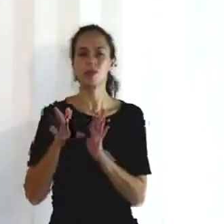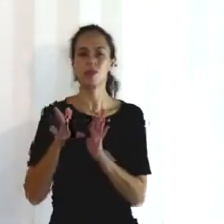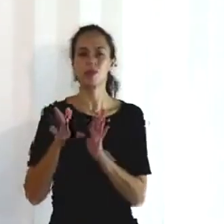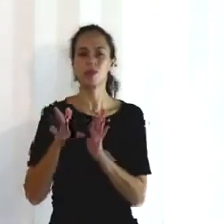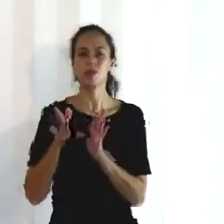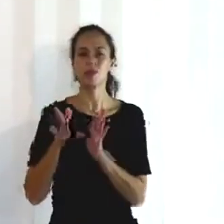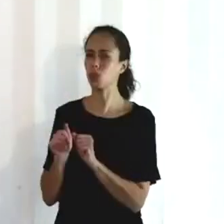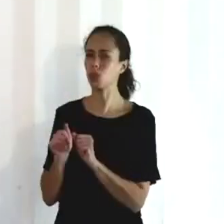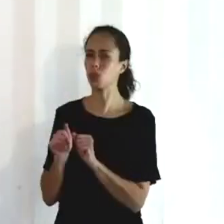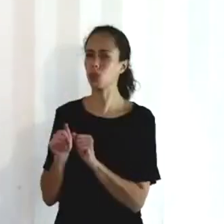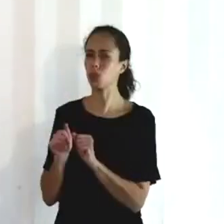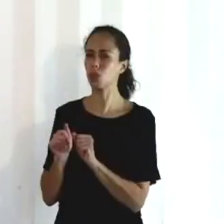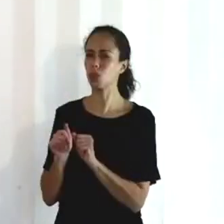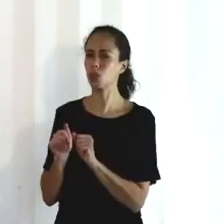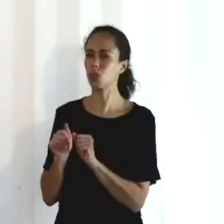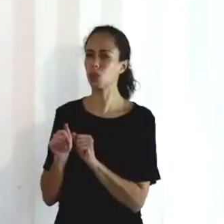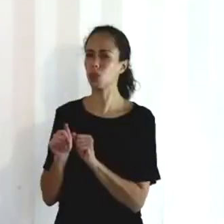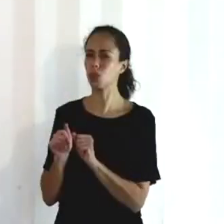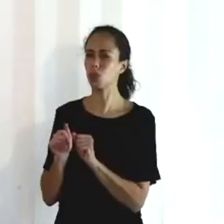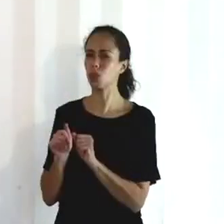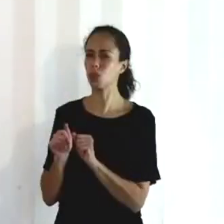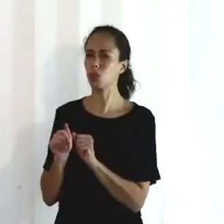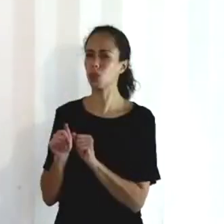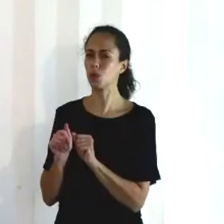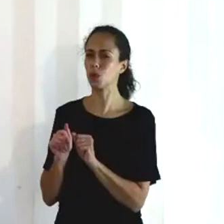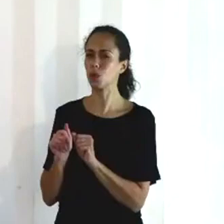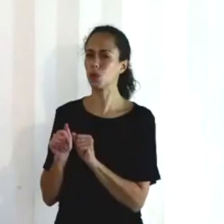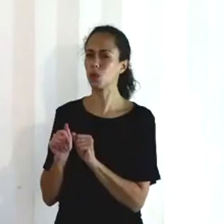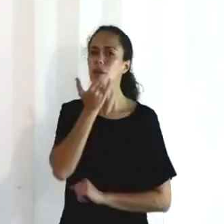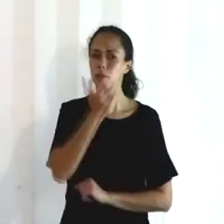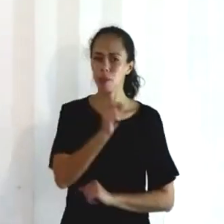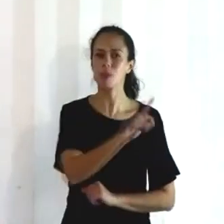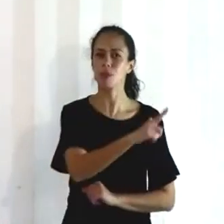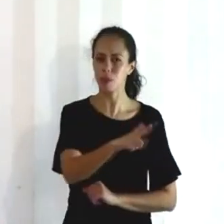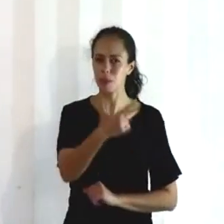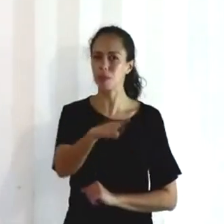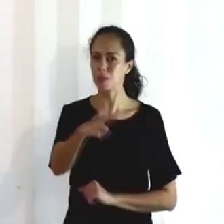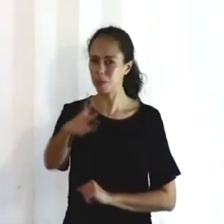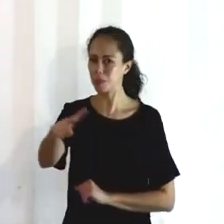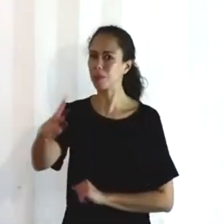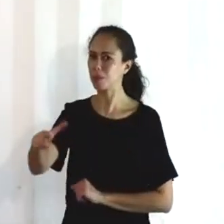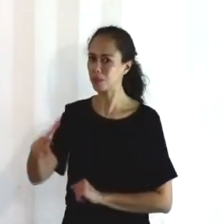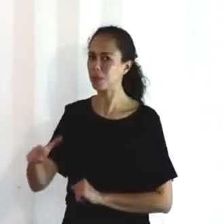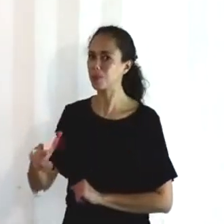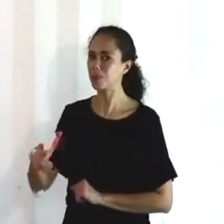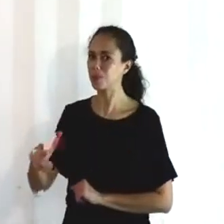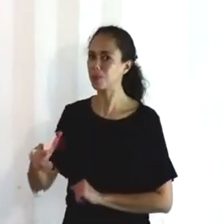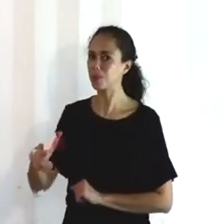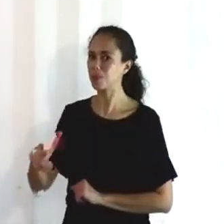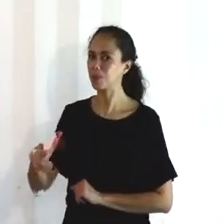exigindo justiça do seu próximo. Mas aí o problema talvez não seja tanto o próximo.